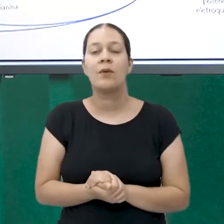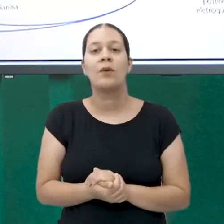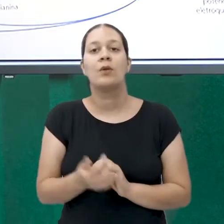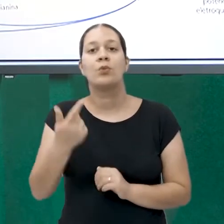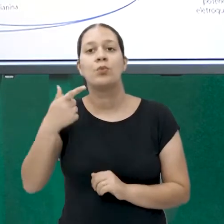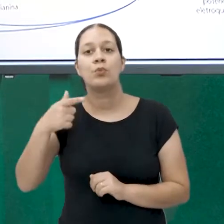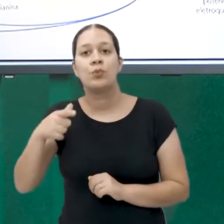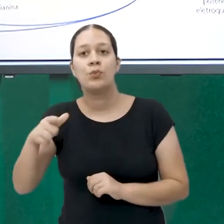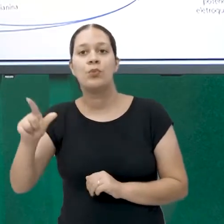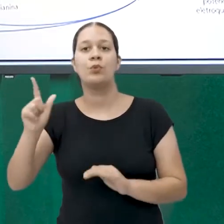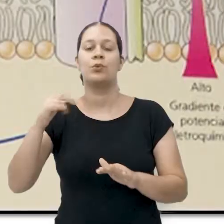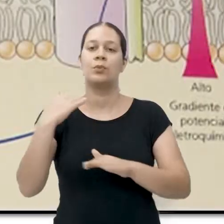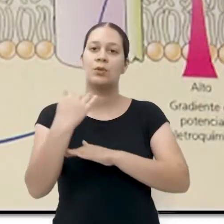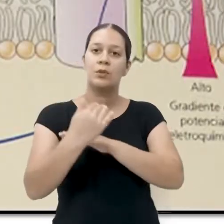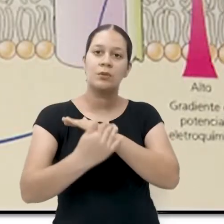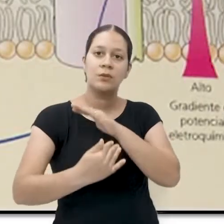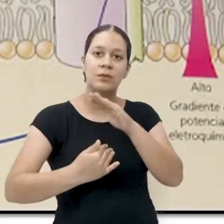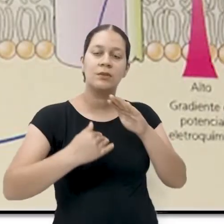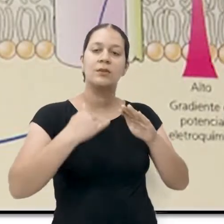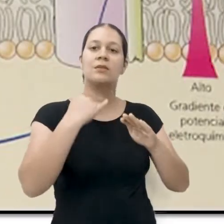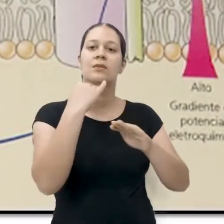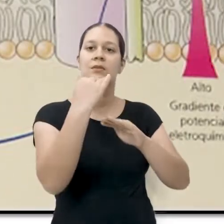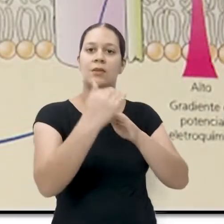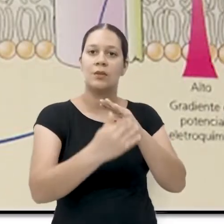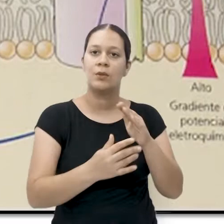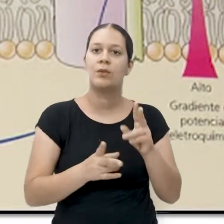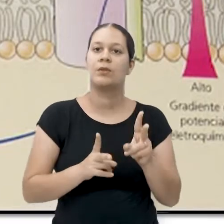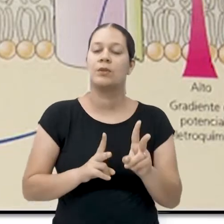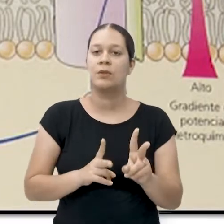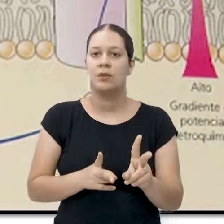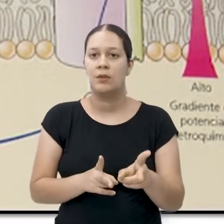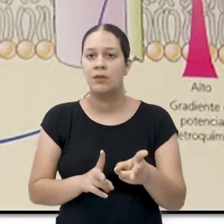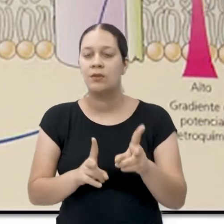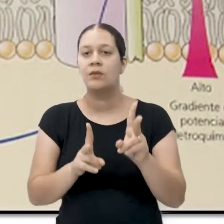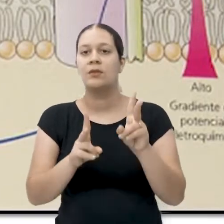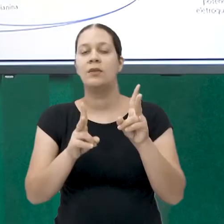Hidrogênio, tá? No outro processo, vai e continua,